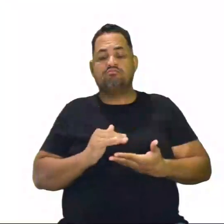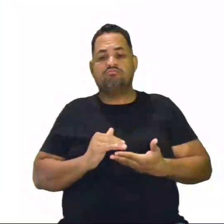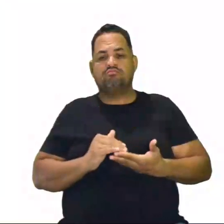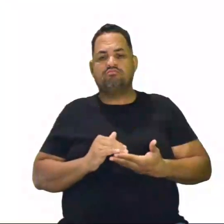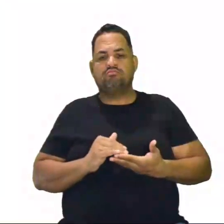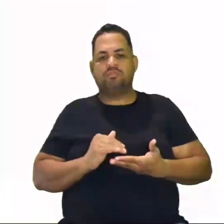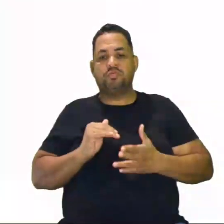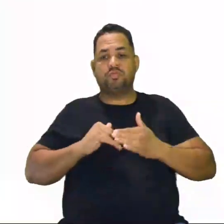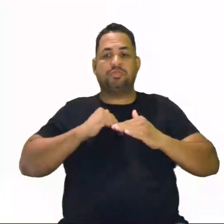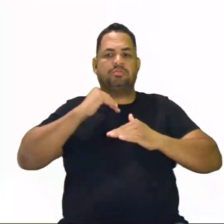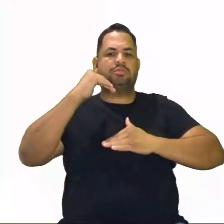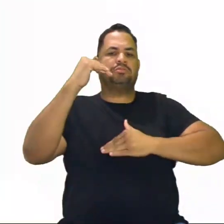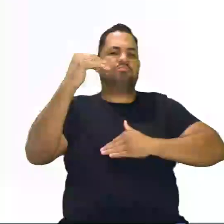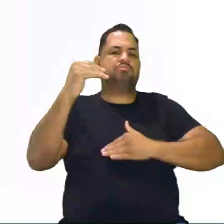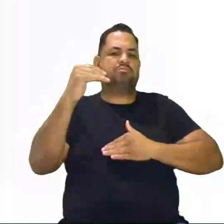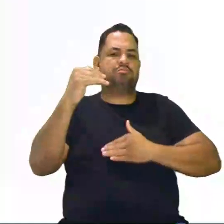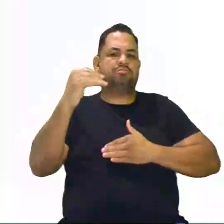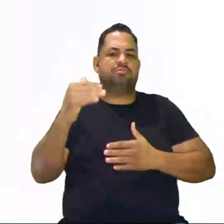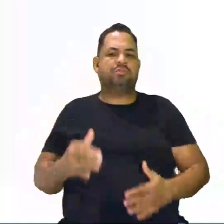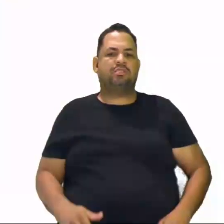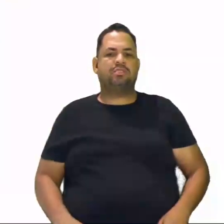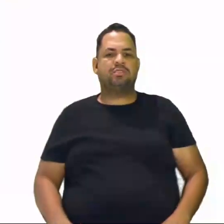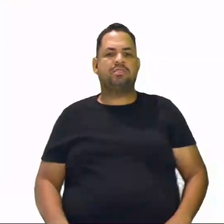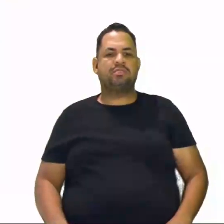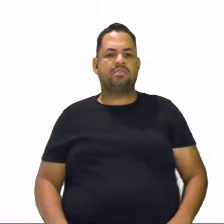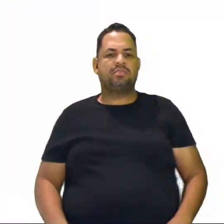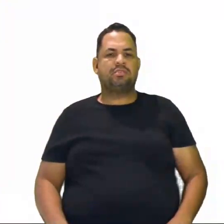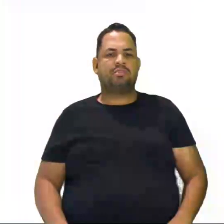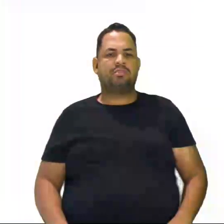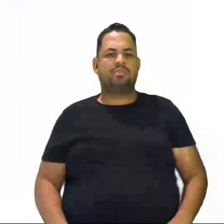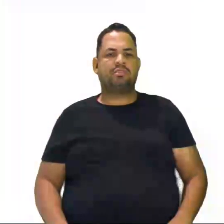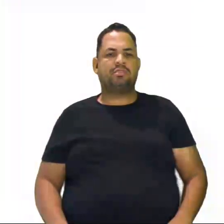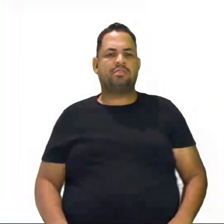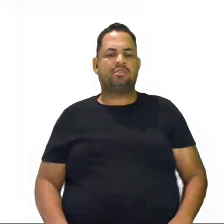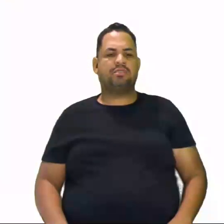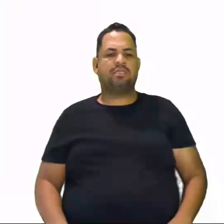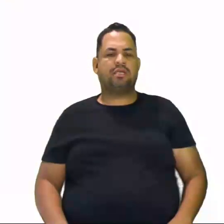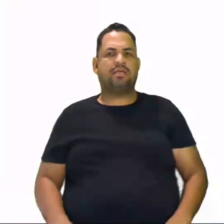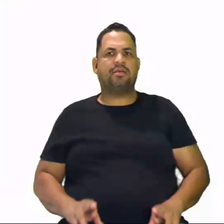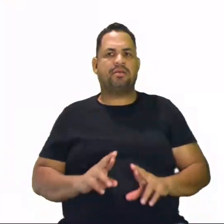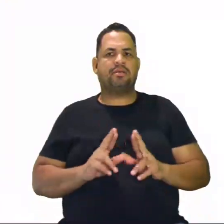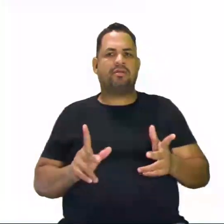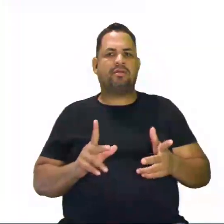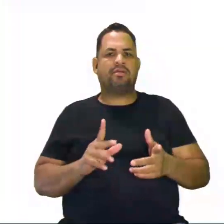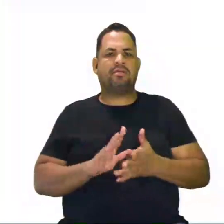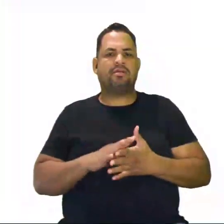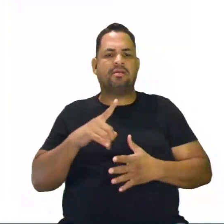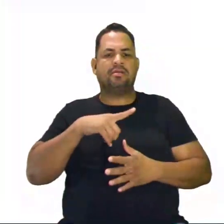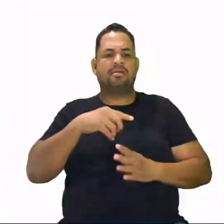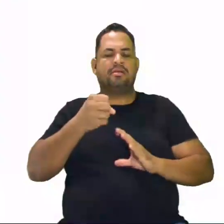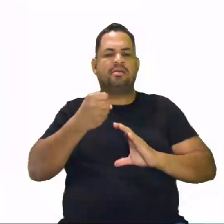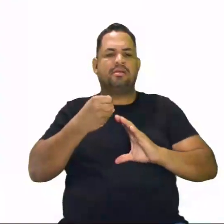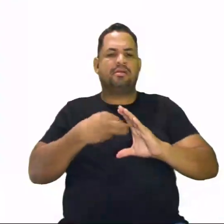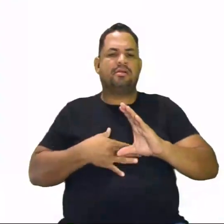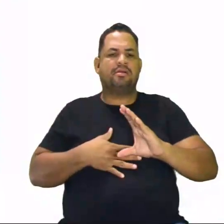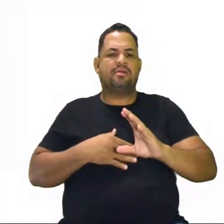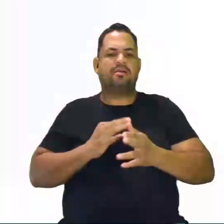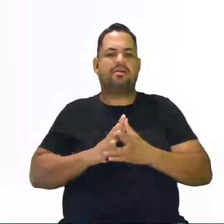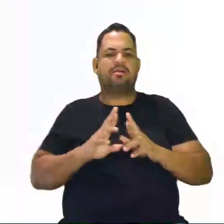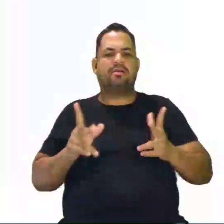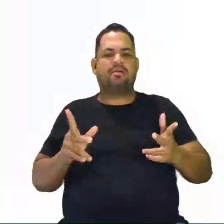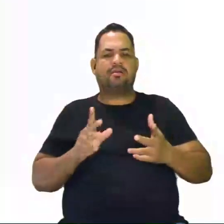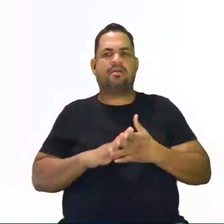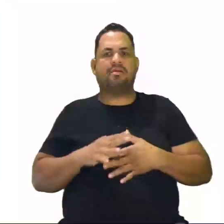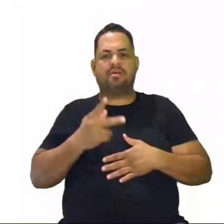aí para as diferenças de cor, elas têm uma característica, elas diferenciam